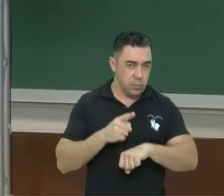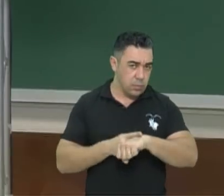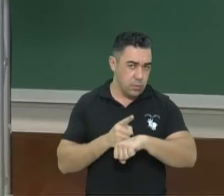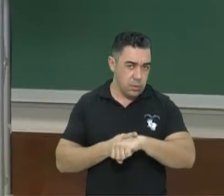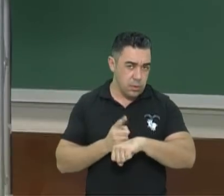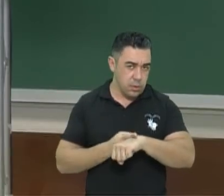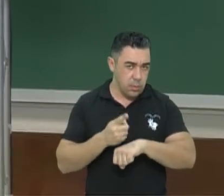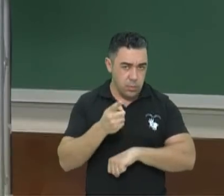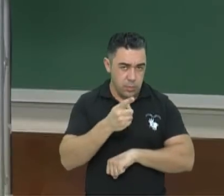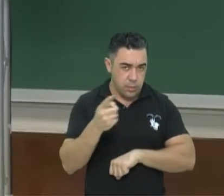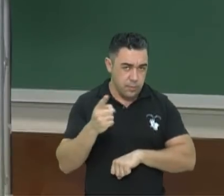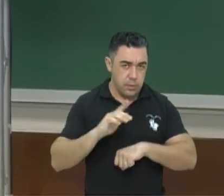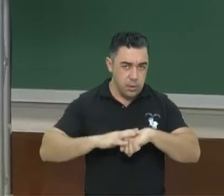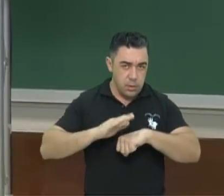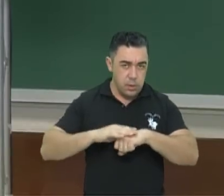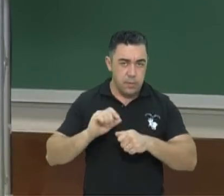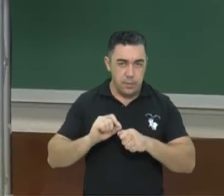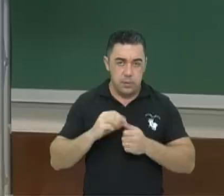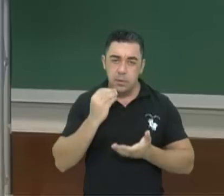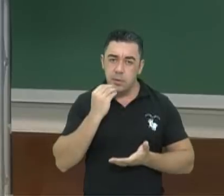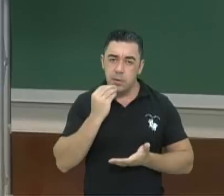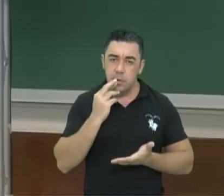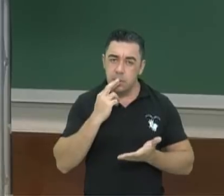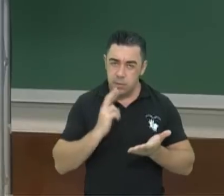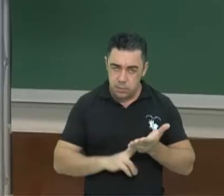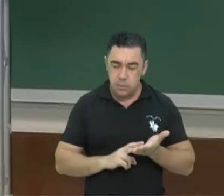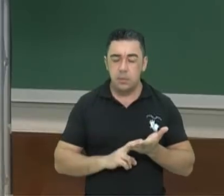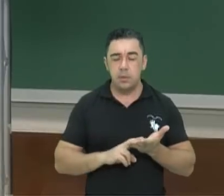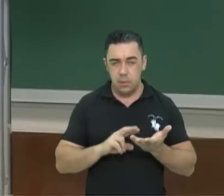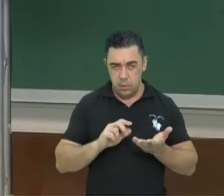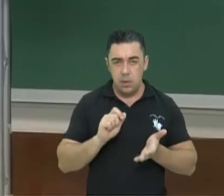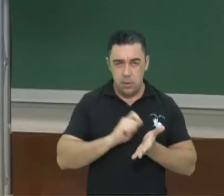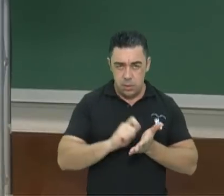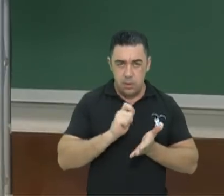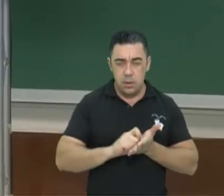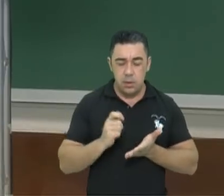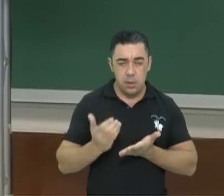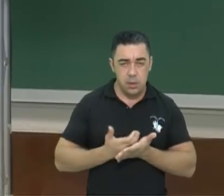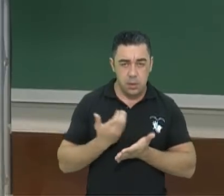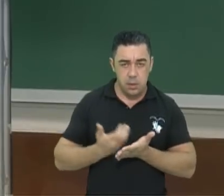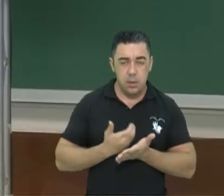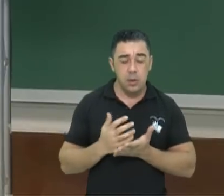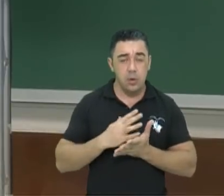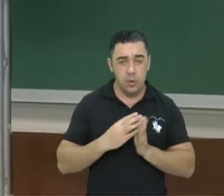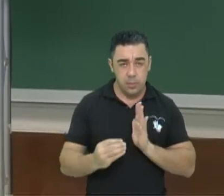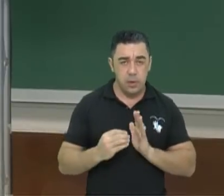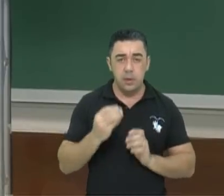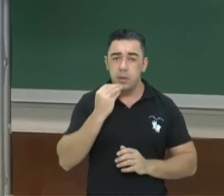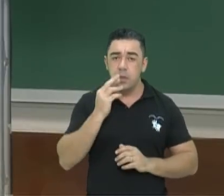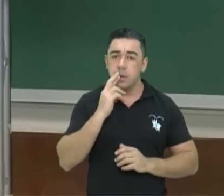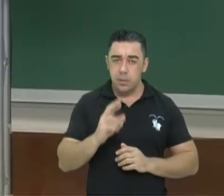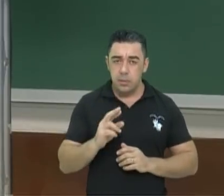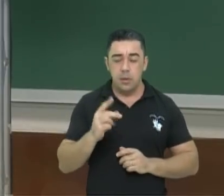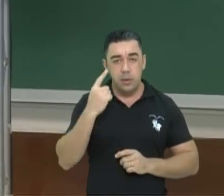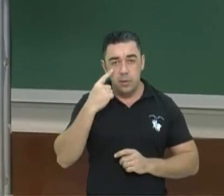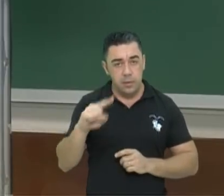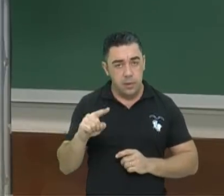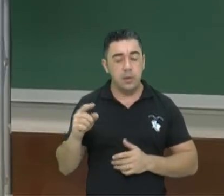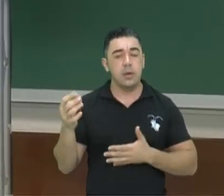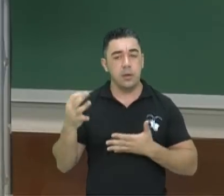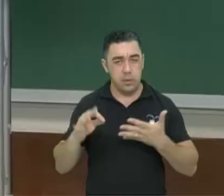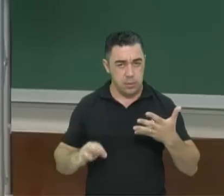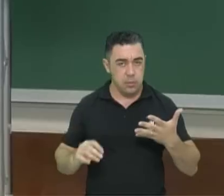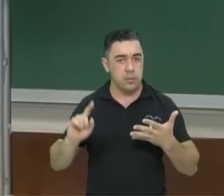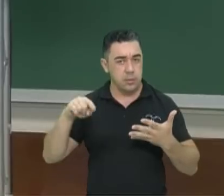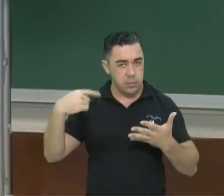aqui um tempinho, né, para você também transcrever aí para o seu caderno, copiar, e já tenta